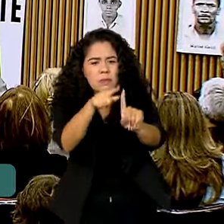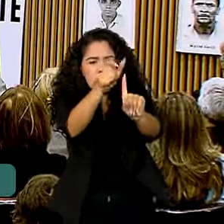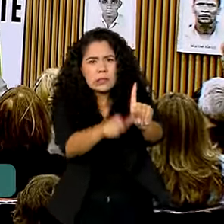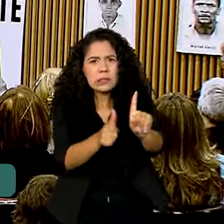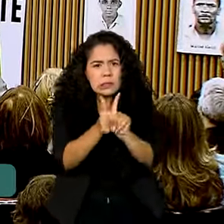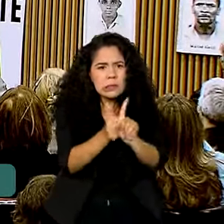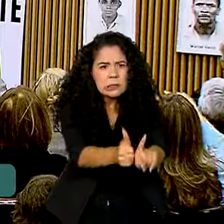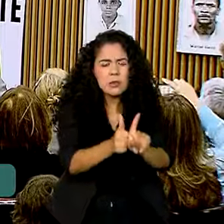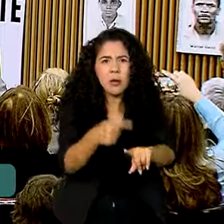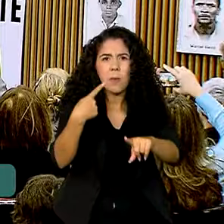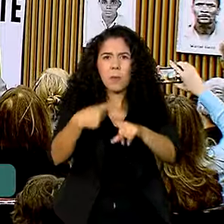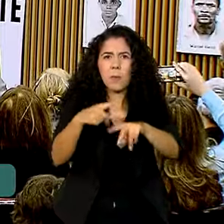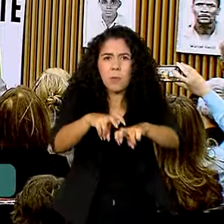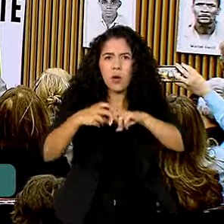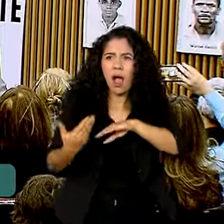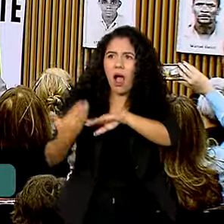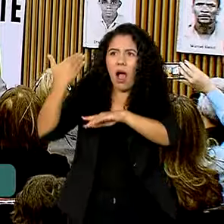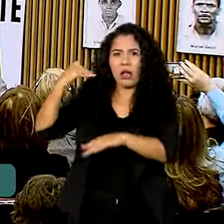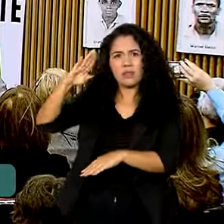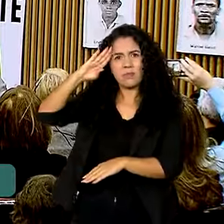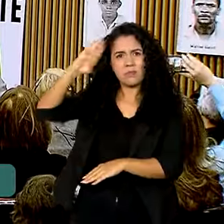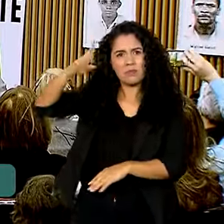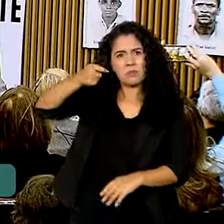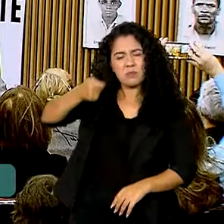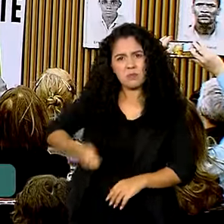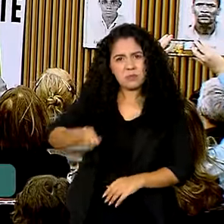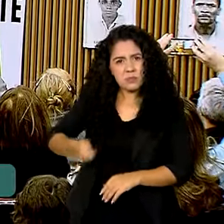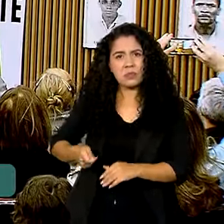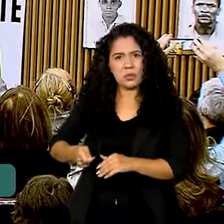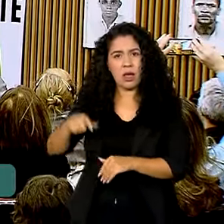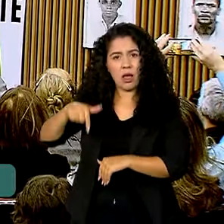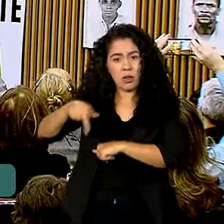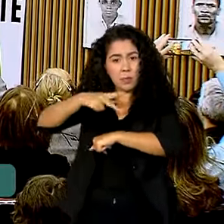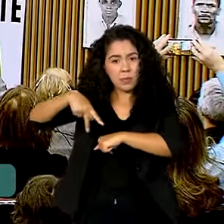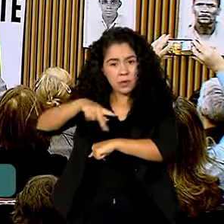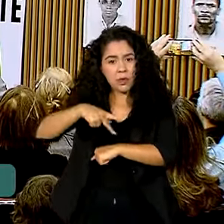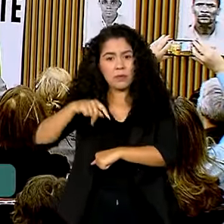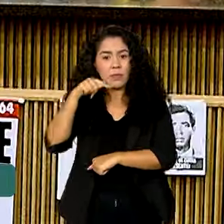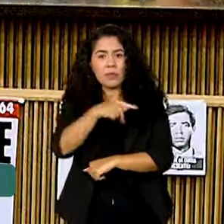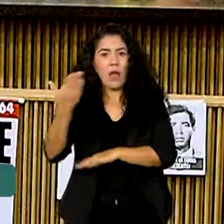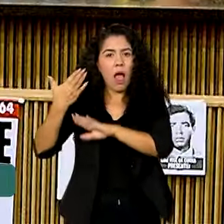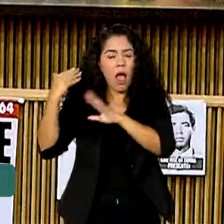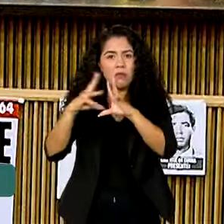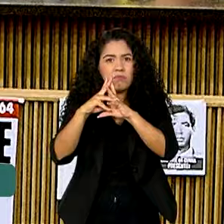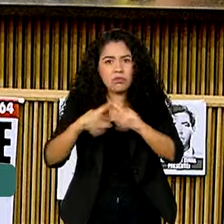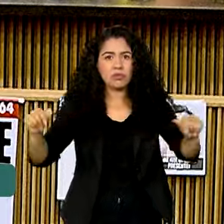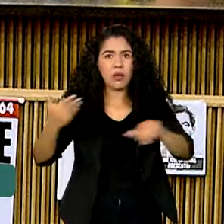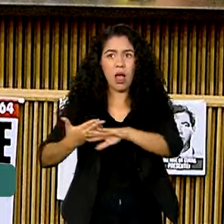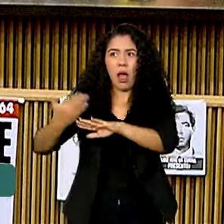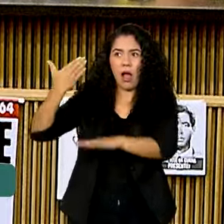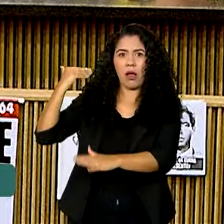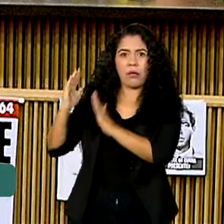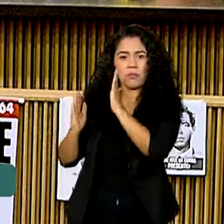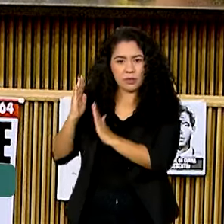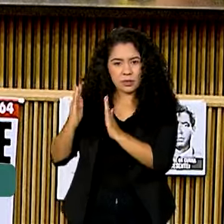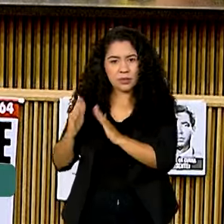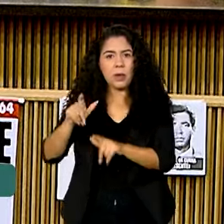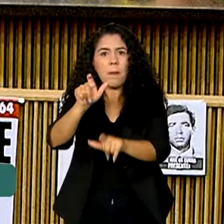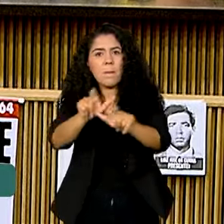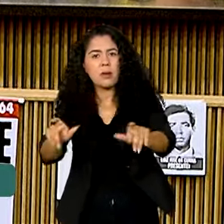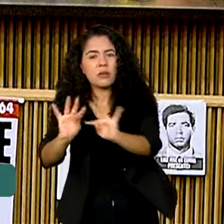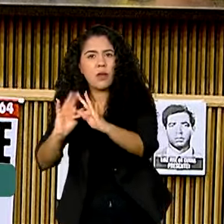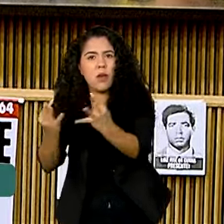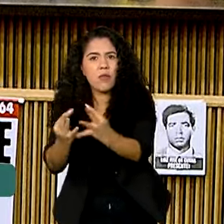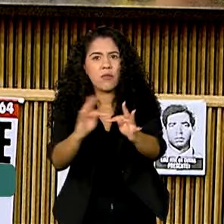pela ditadura militar no país. A comissão foi praticamente extinta no governo passado. Familiares